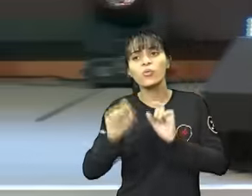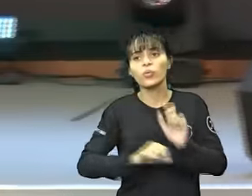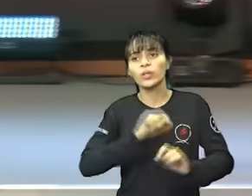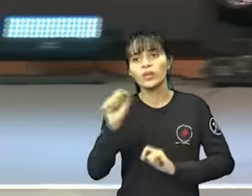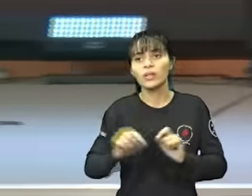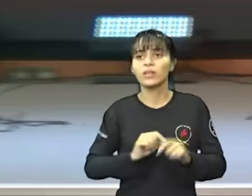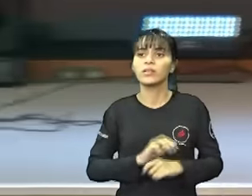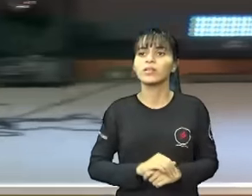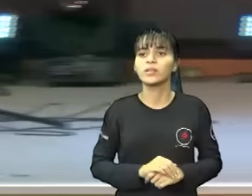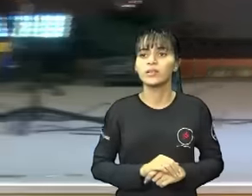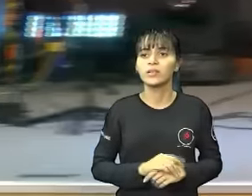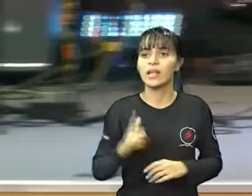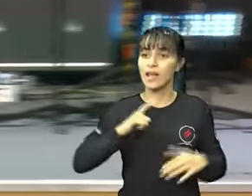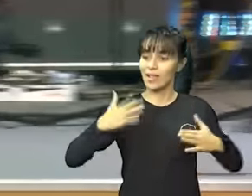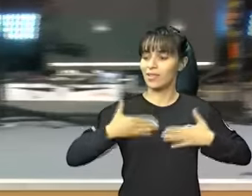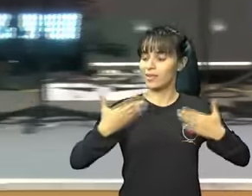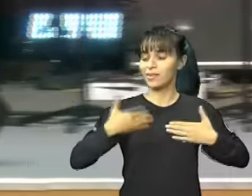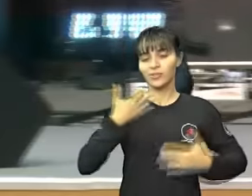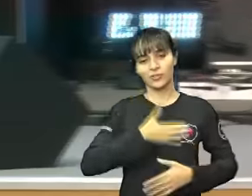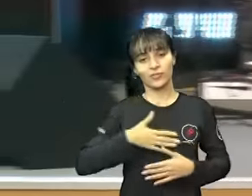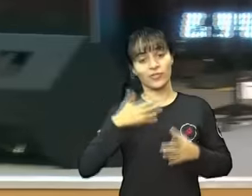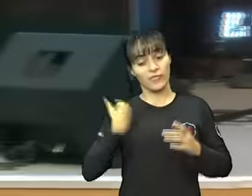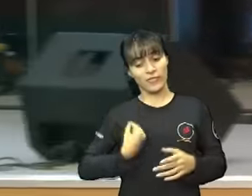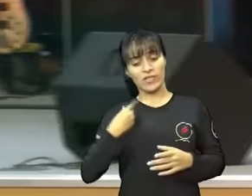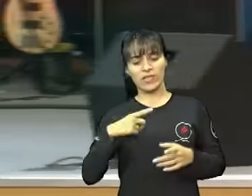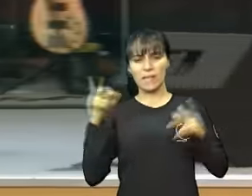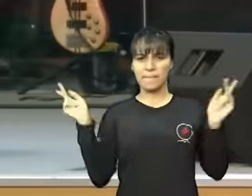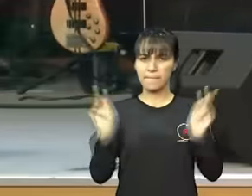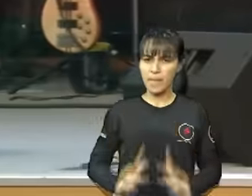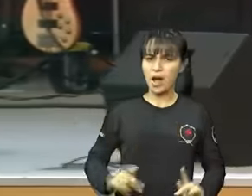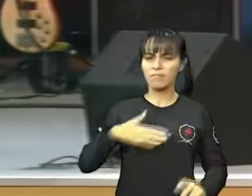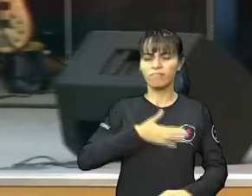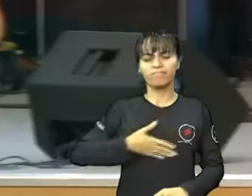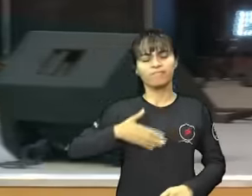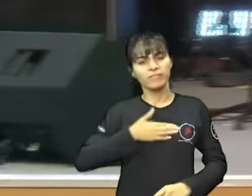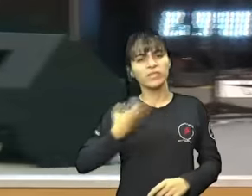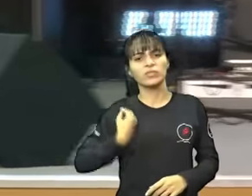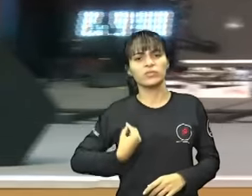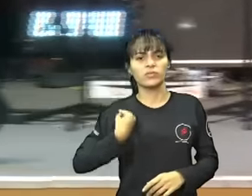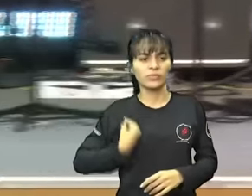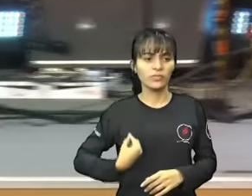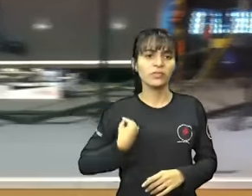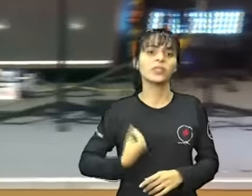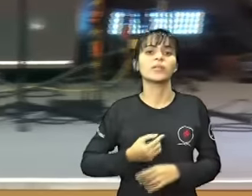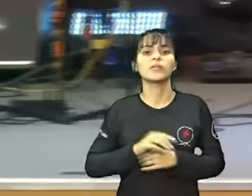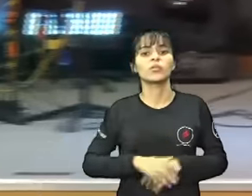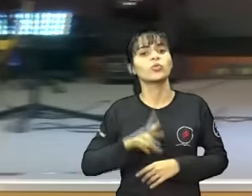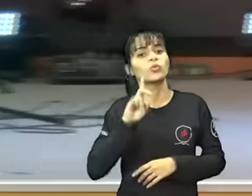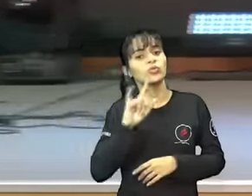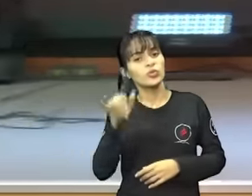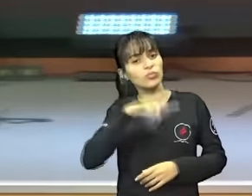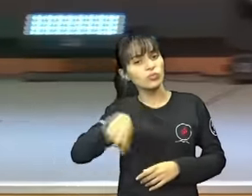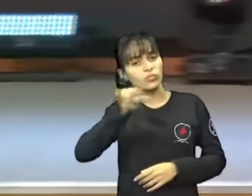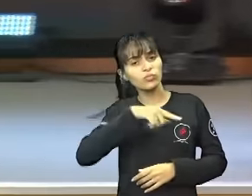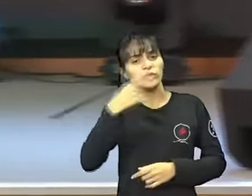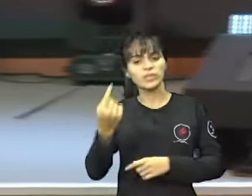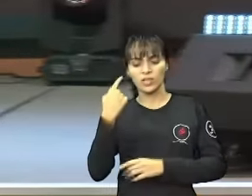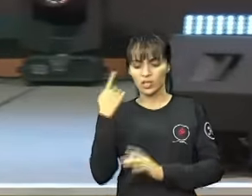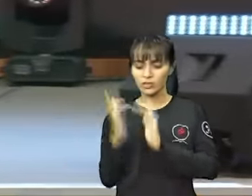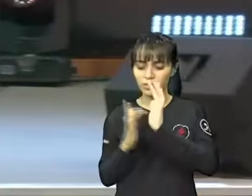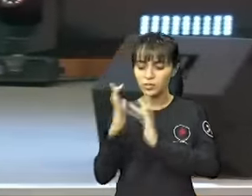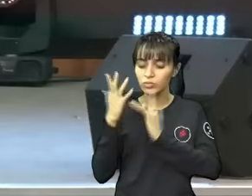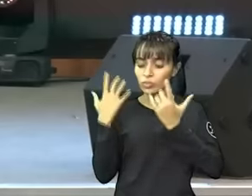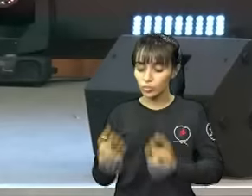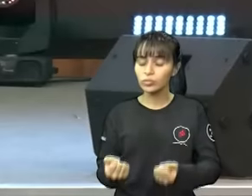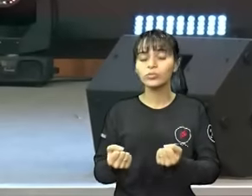circunstâncias da vida que alegria de viver ter paz até processo evento é o dia que você entregou a sua vida a Cristo são uma